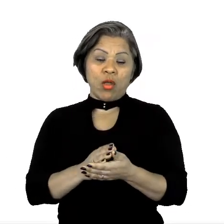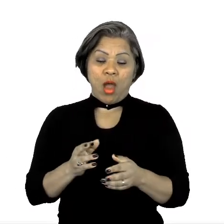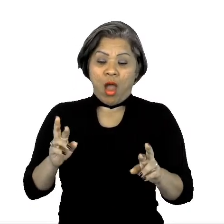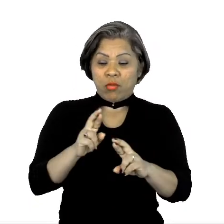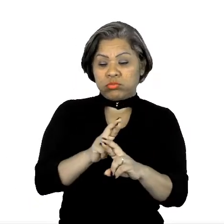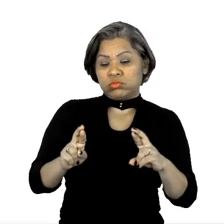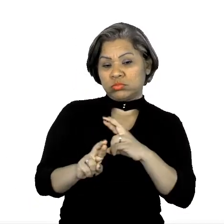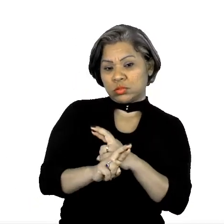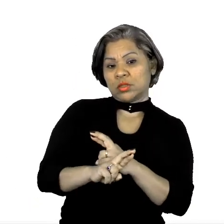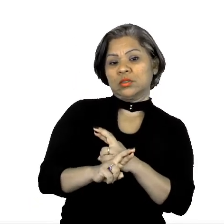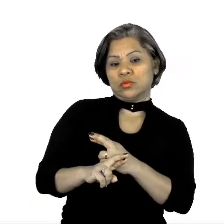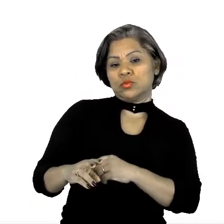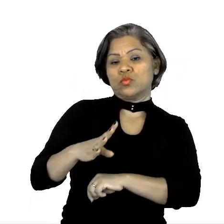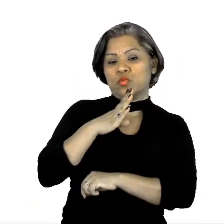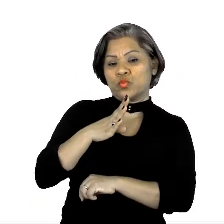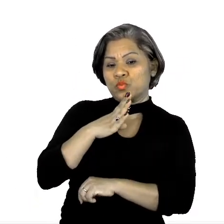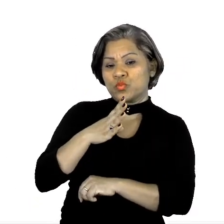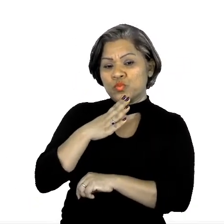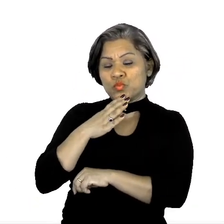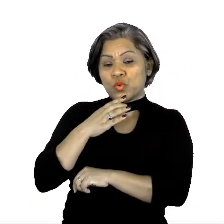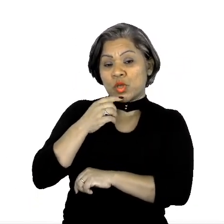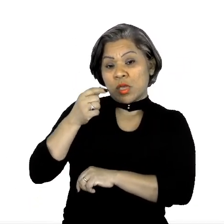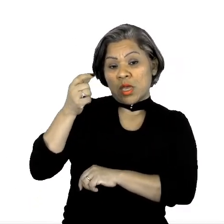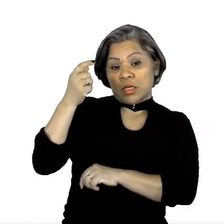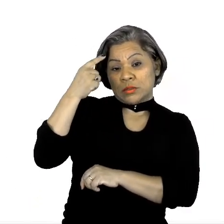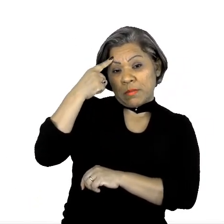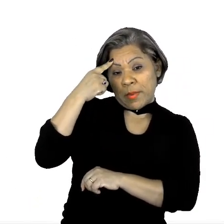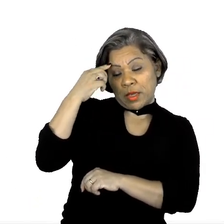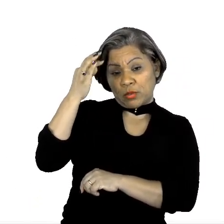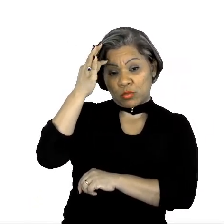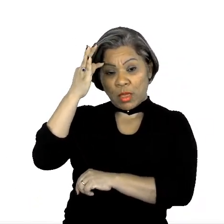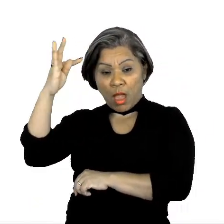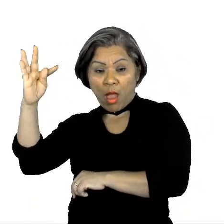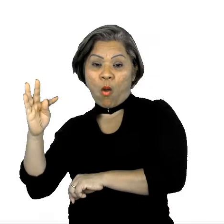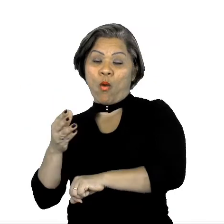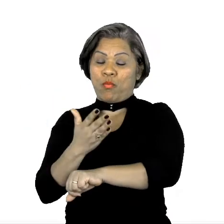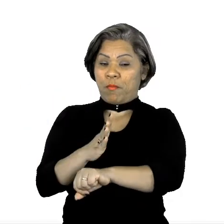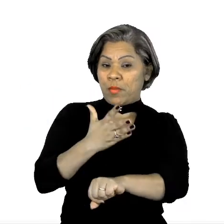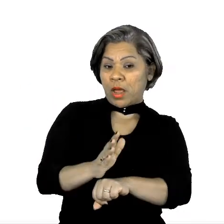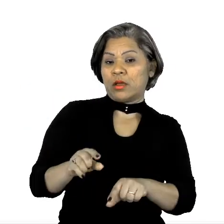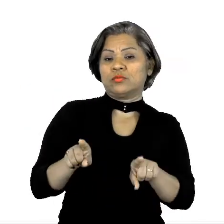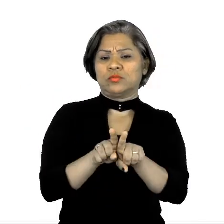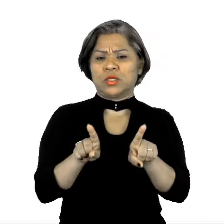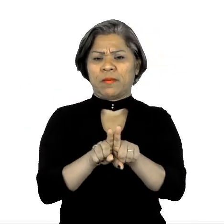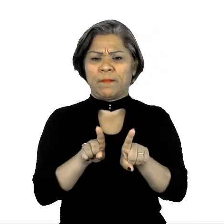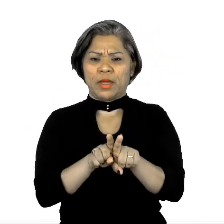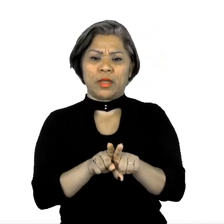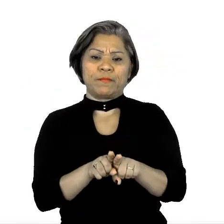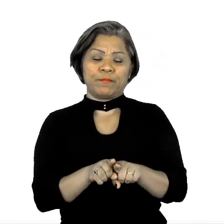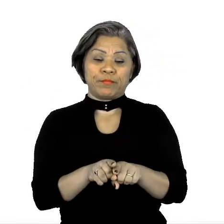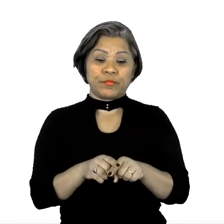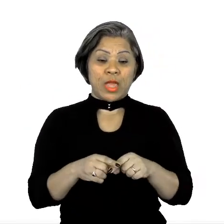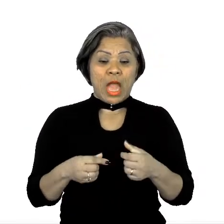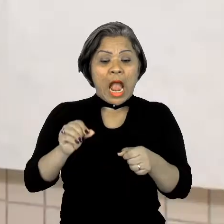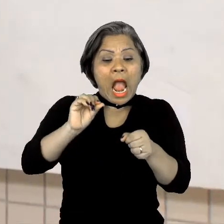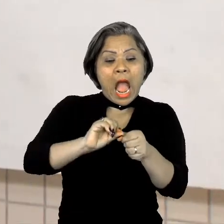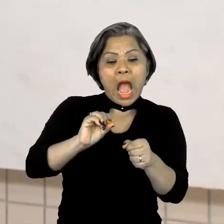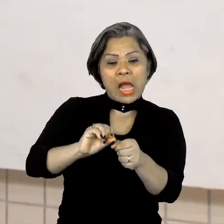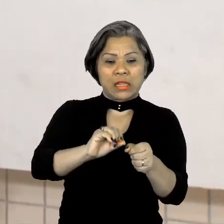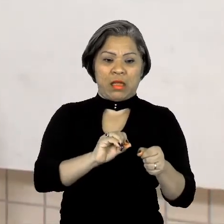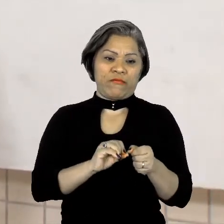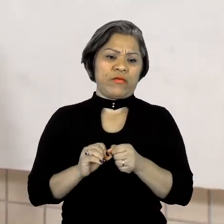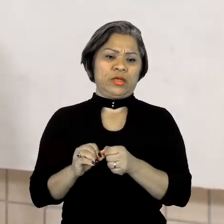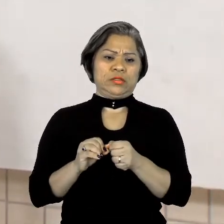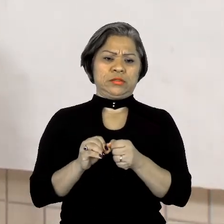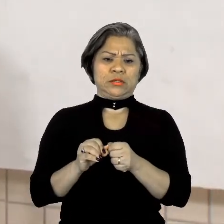teóricos e práticos, e apresenta-se de forma sequencial e minuciosa, cada ação realizada pelo